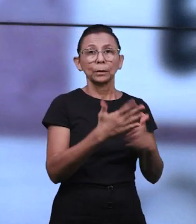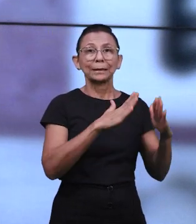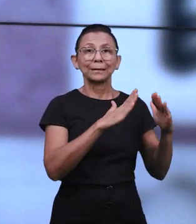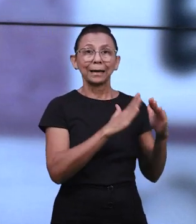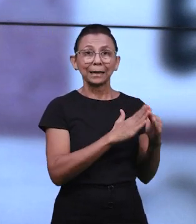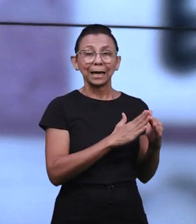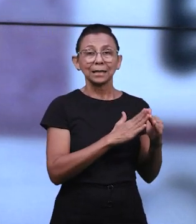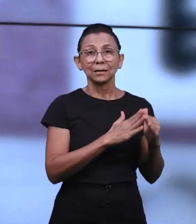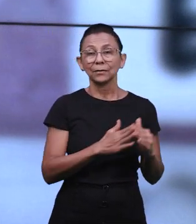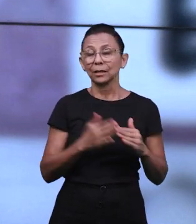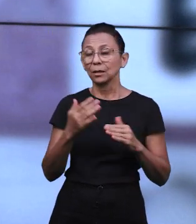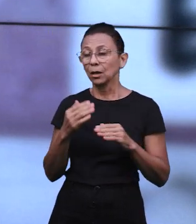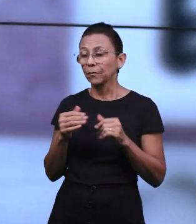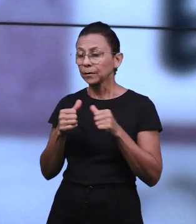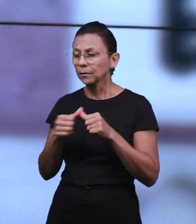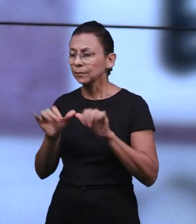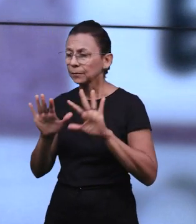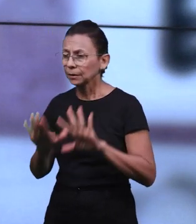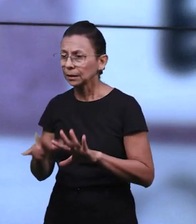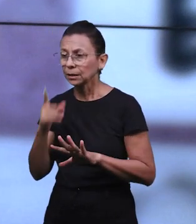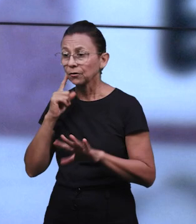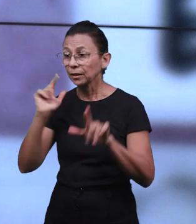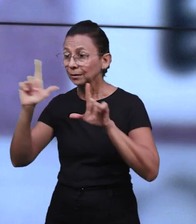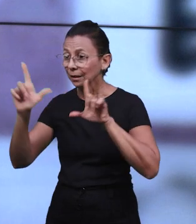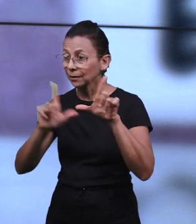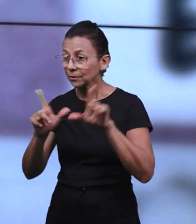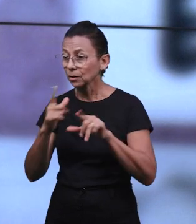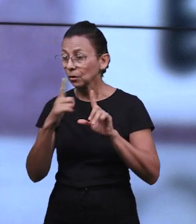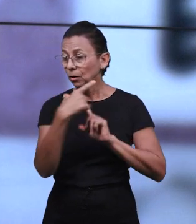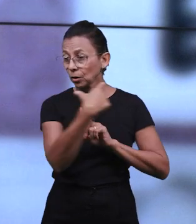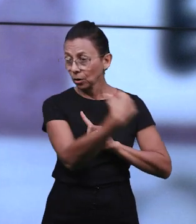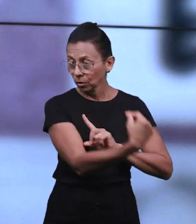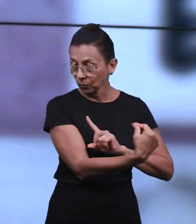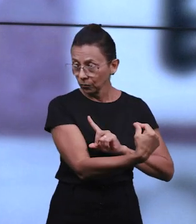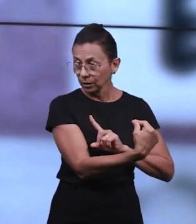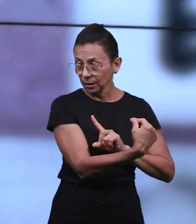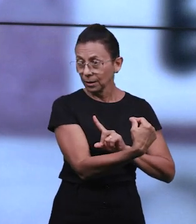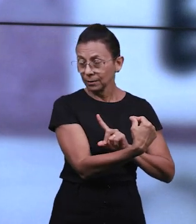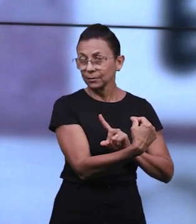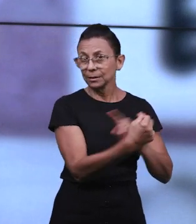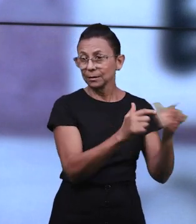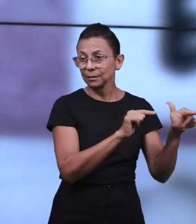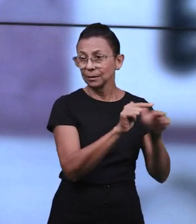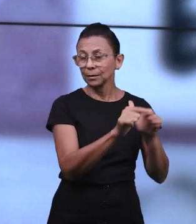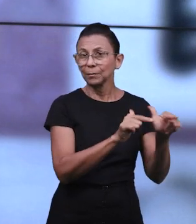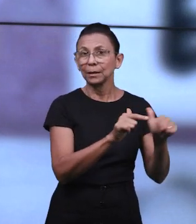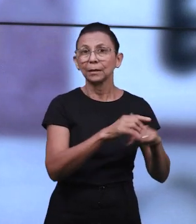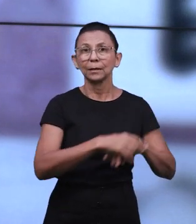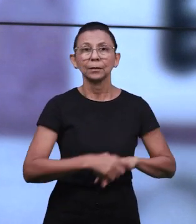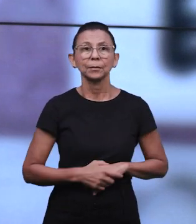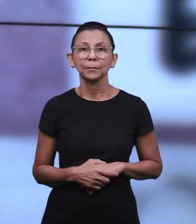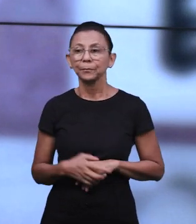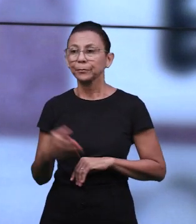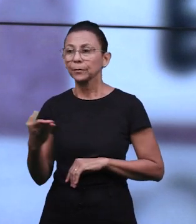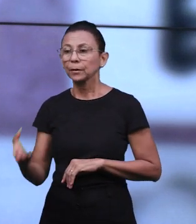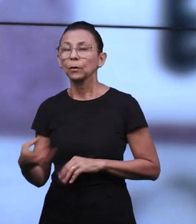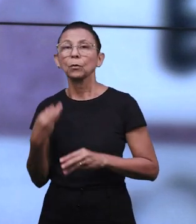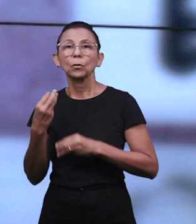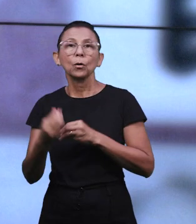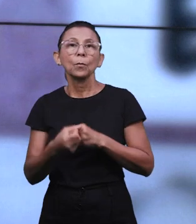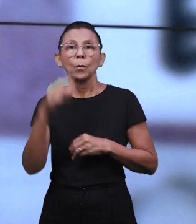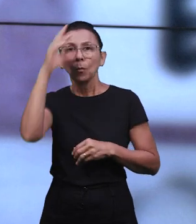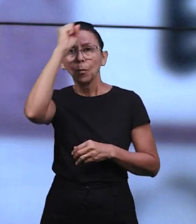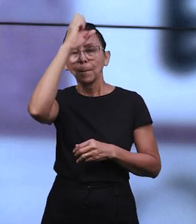pela sua parte na rotina colaborativa, algumas esquecem até de escovar os dentes. Imagina arrumar a cama, lavar a